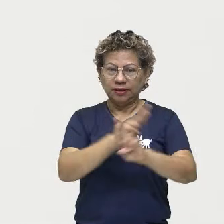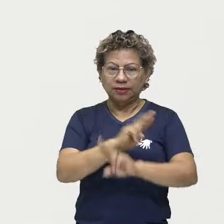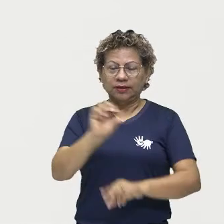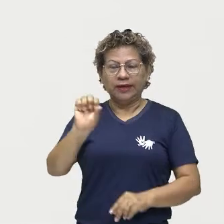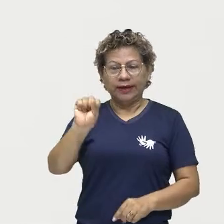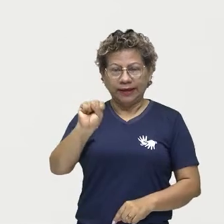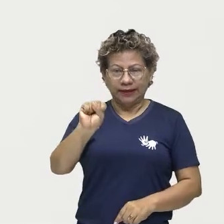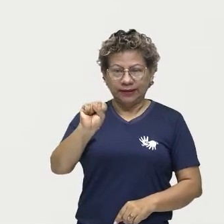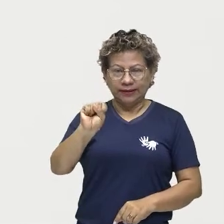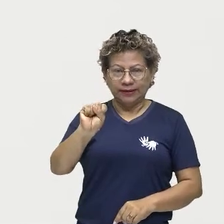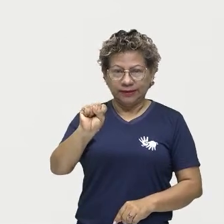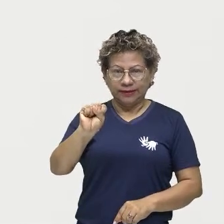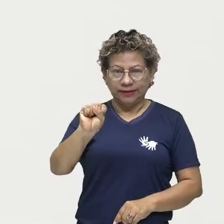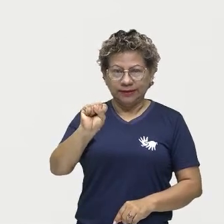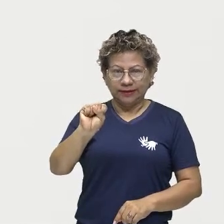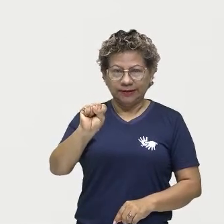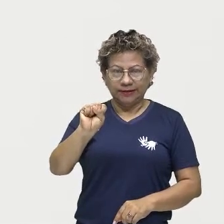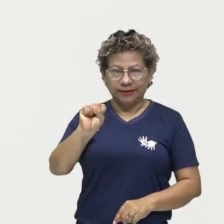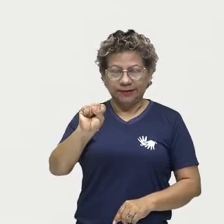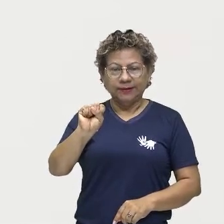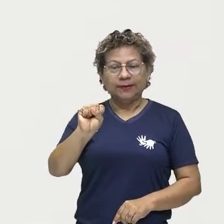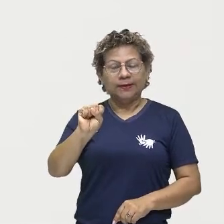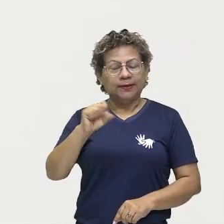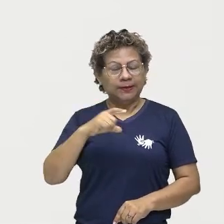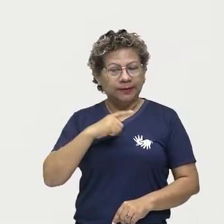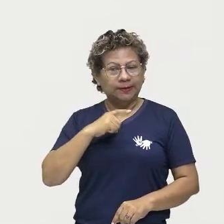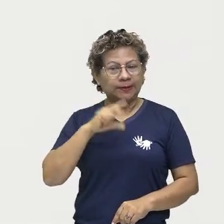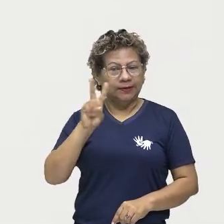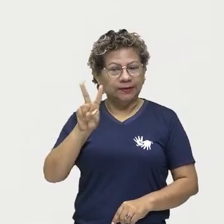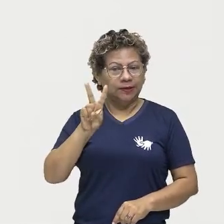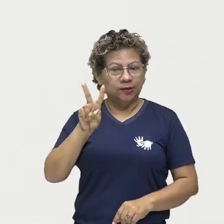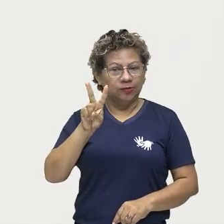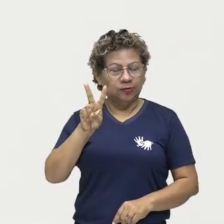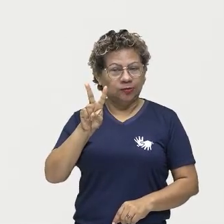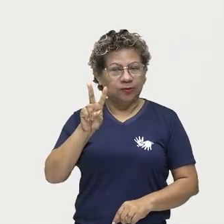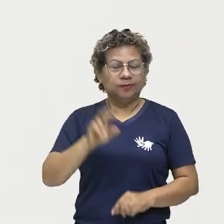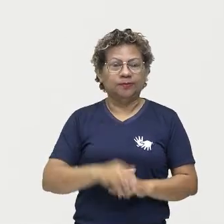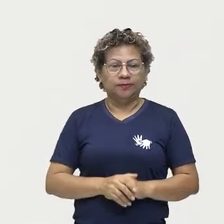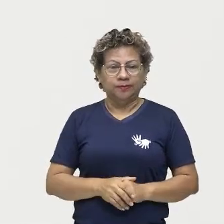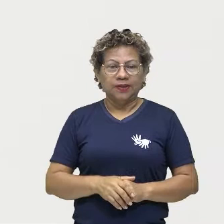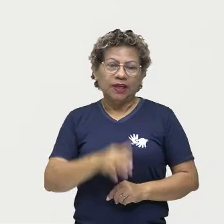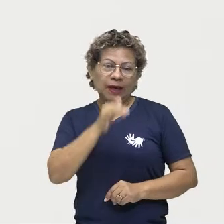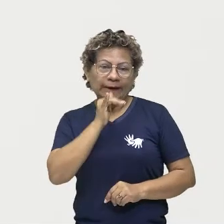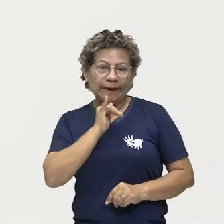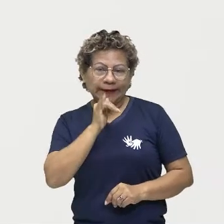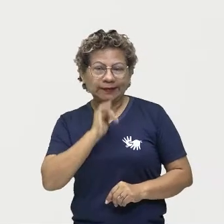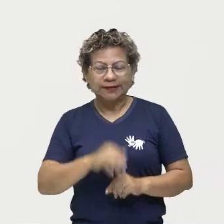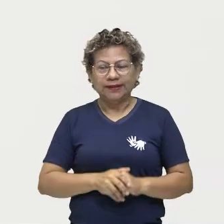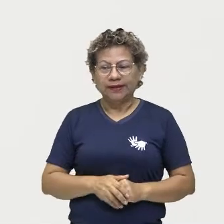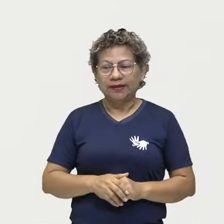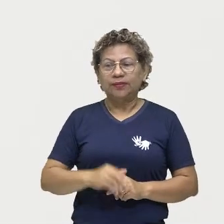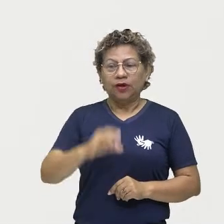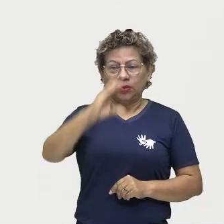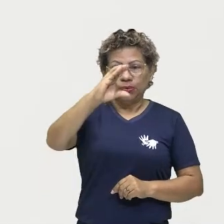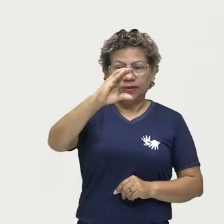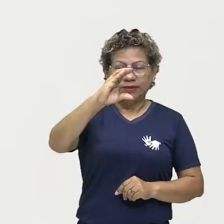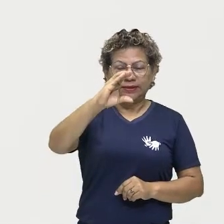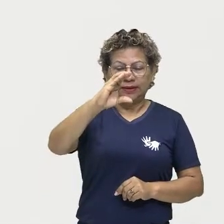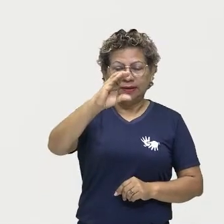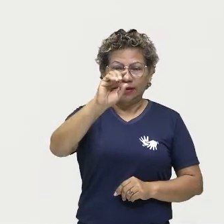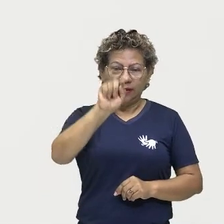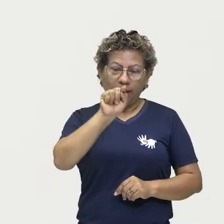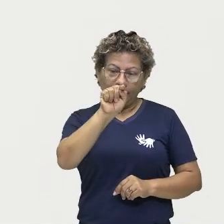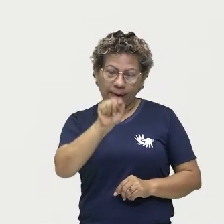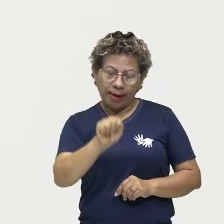dois ângulos congruentes. Ou seja, a bissetriz é um segmento de reta que vai sair daqui, ó, do vértice, e